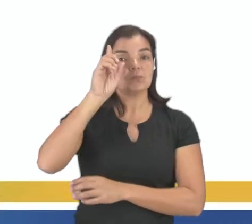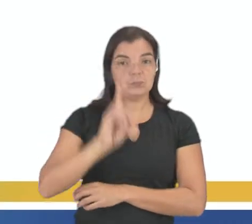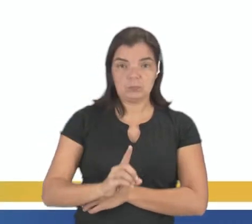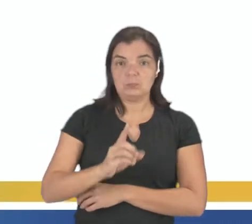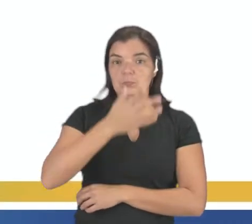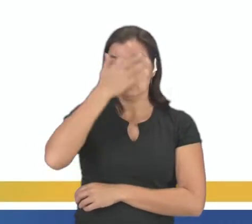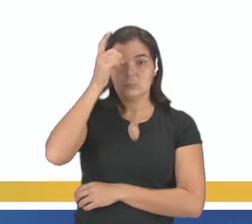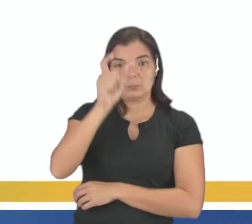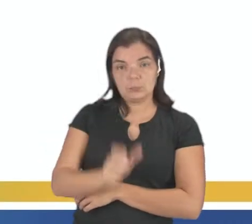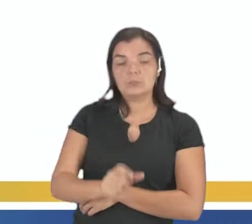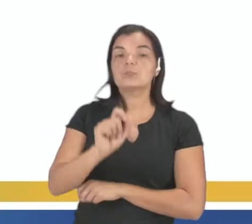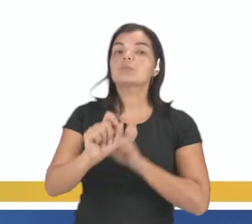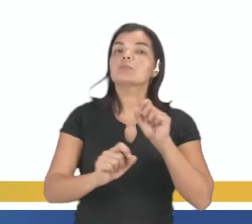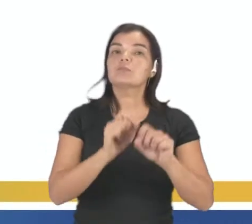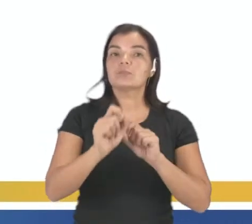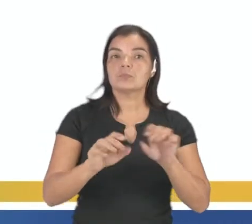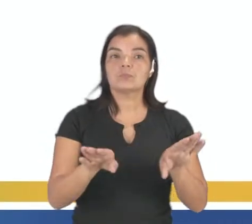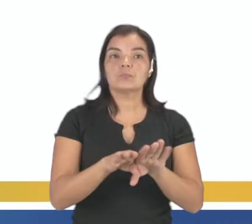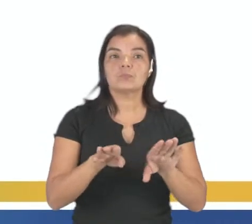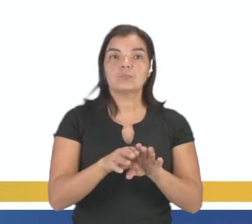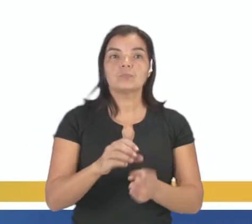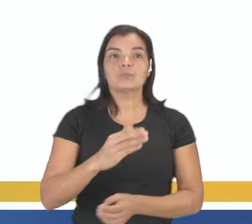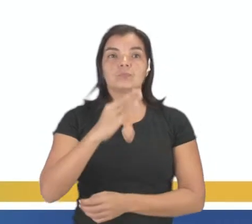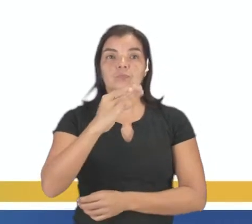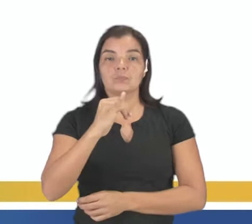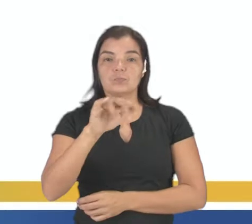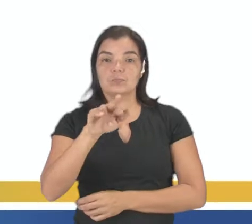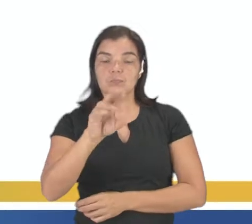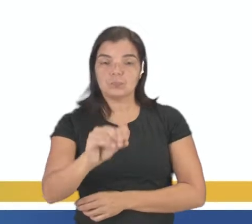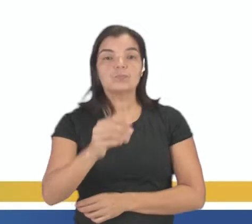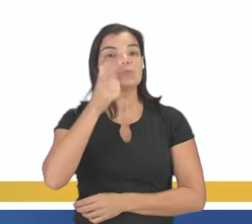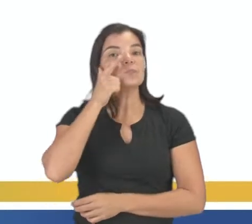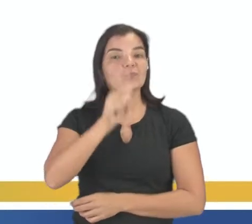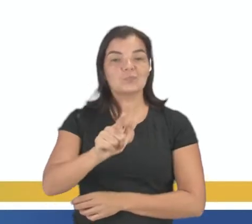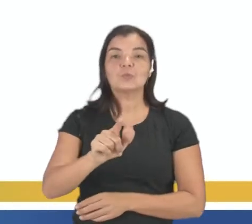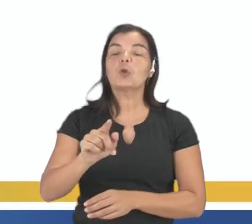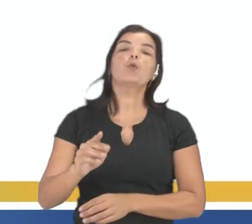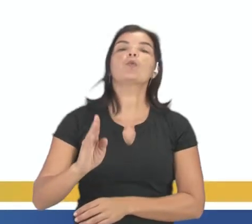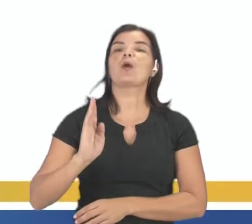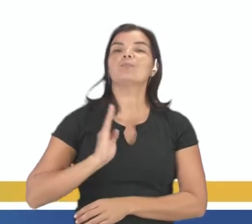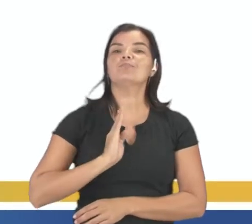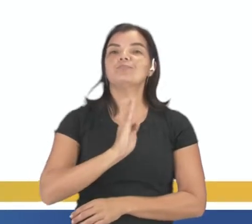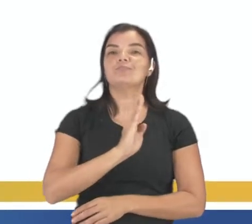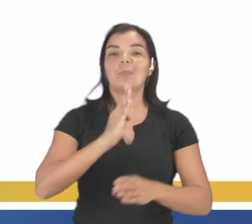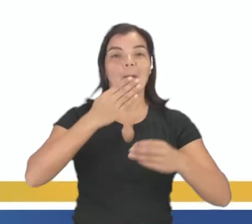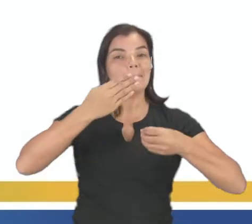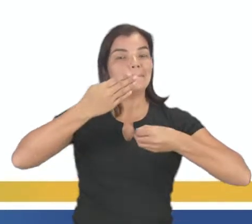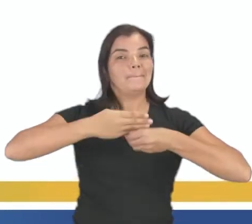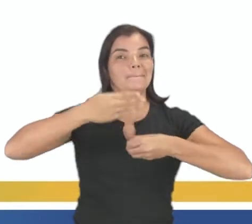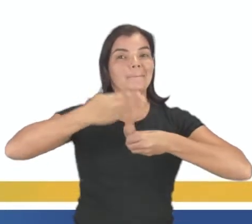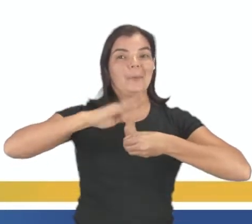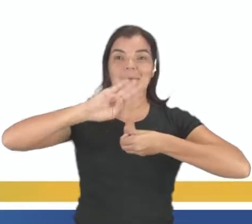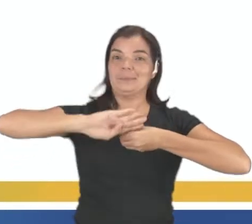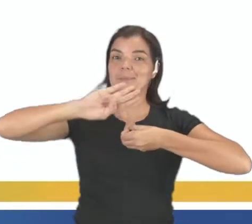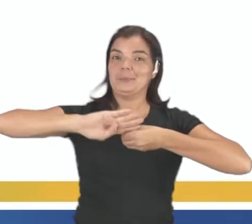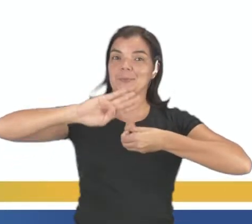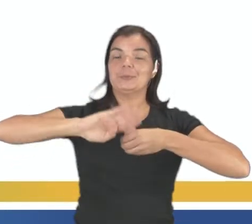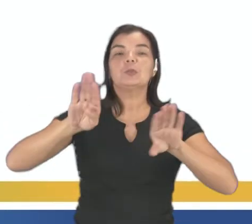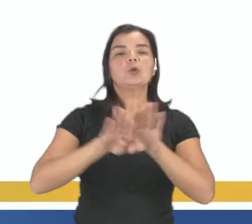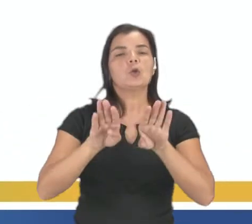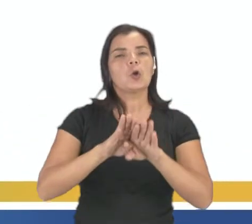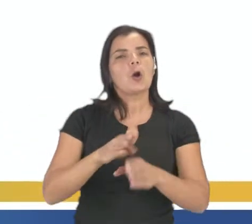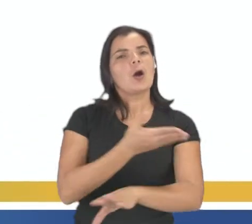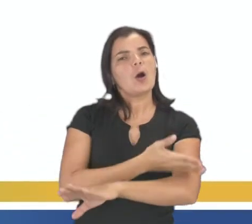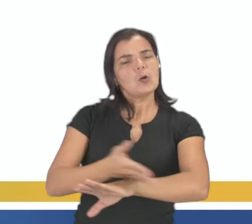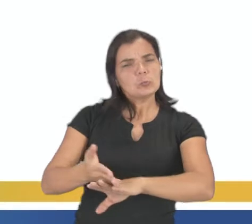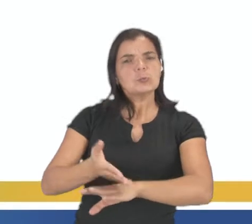ser humano, a história de Ciro. Quando Ciro conquistou a Babilônia, dizem que Ciro, contrariando os